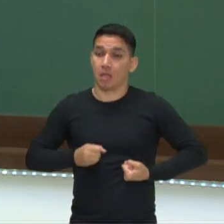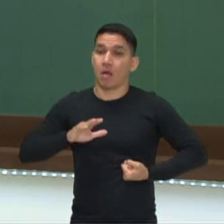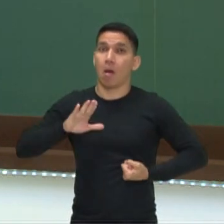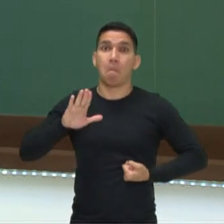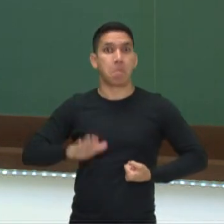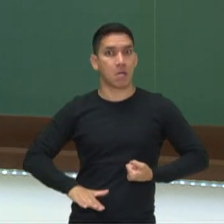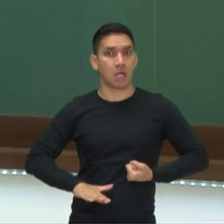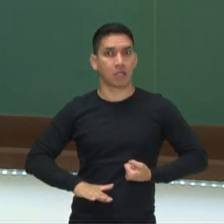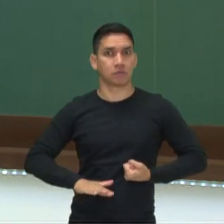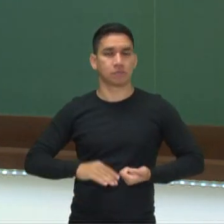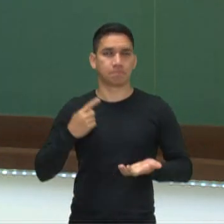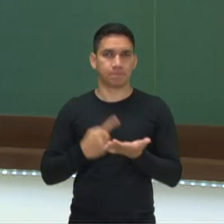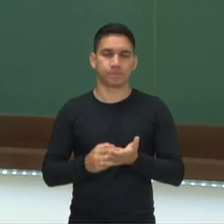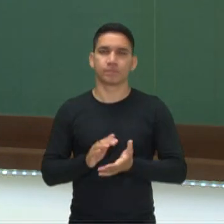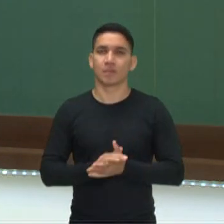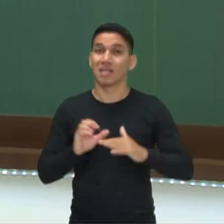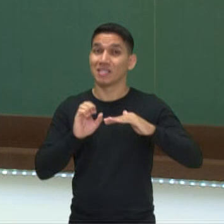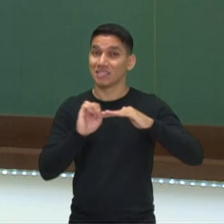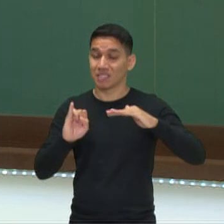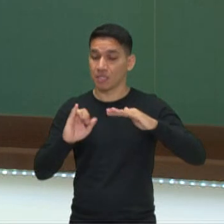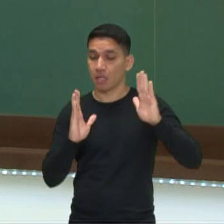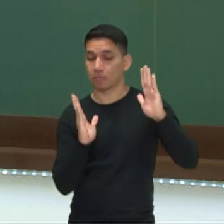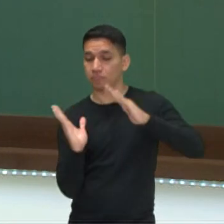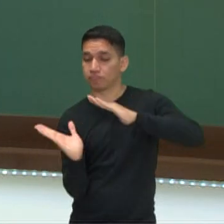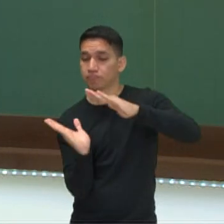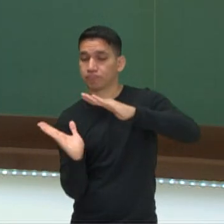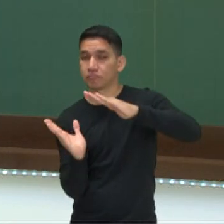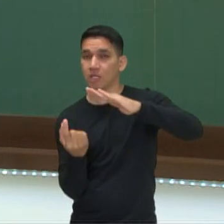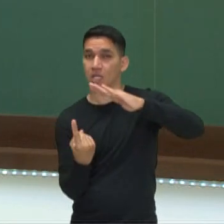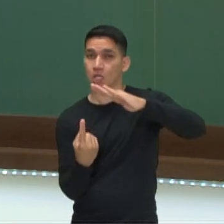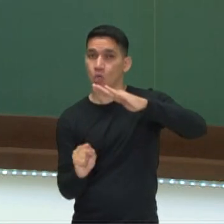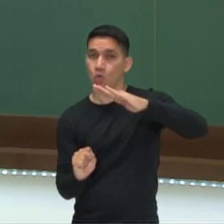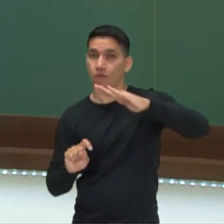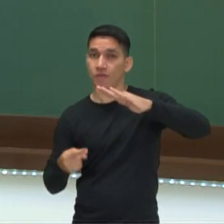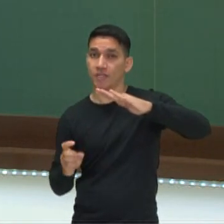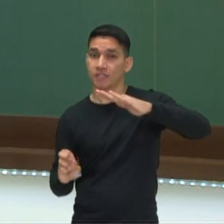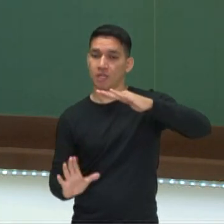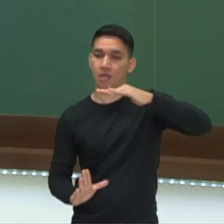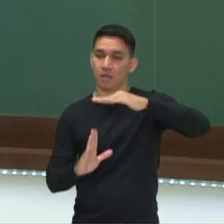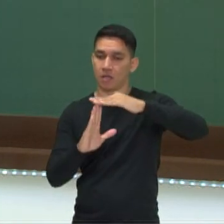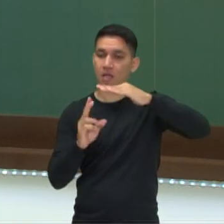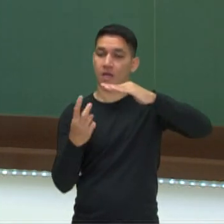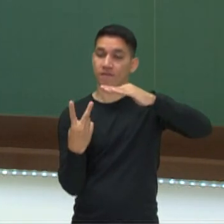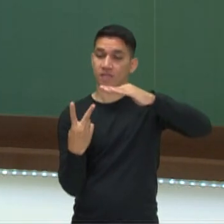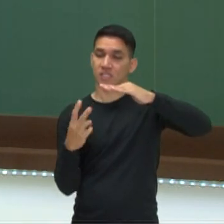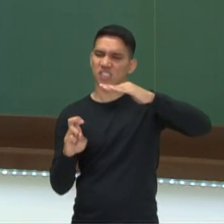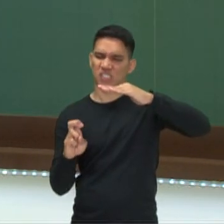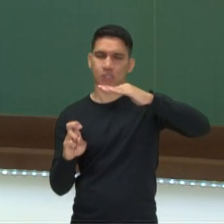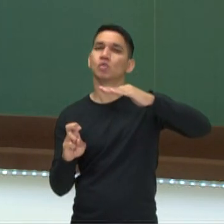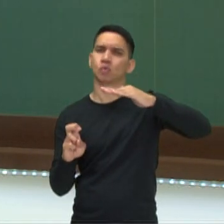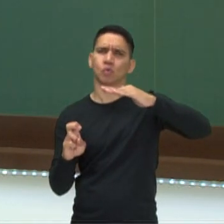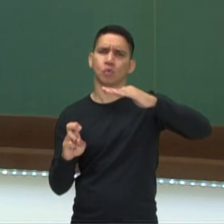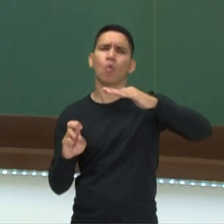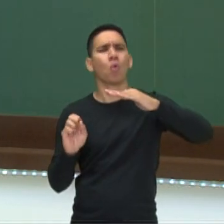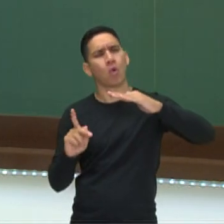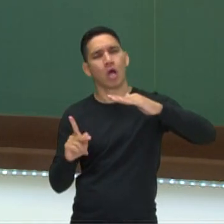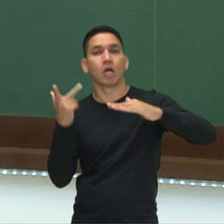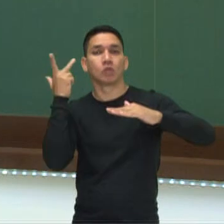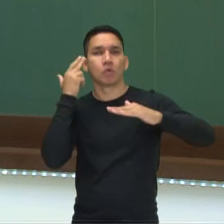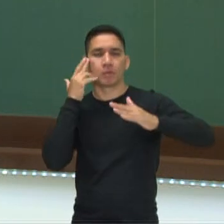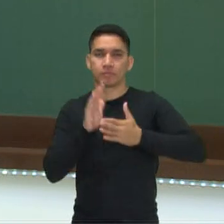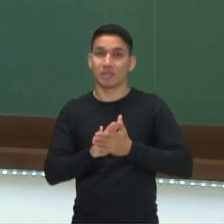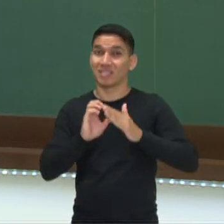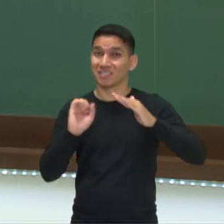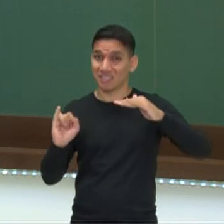entre 18,5 e 25, significa que a pessoa está com peso normal.